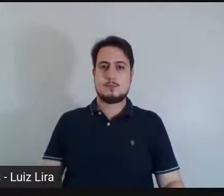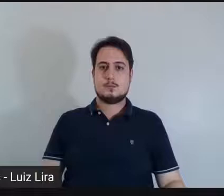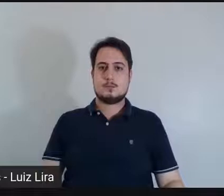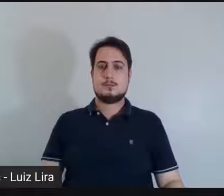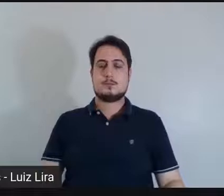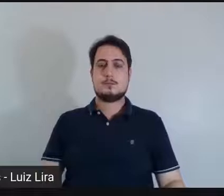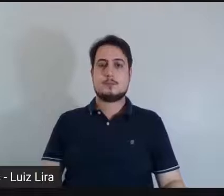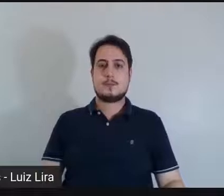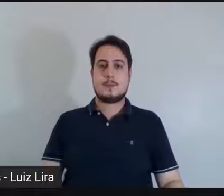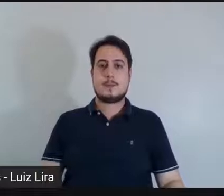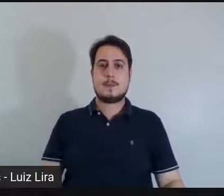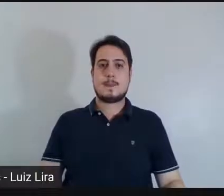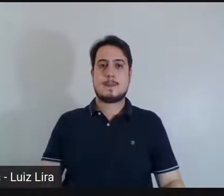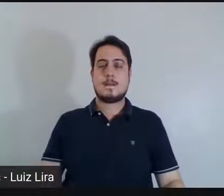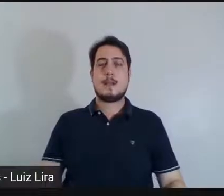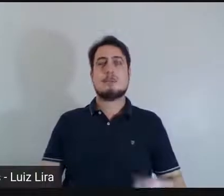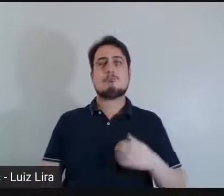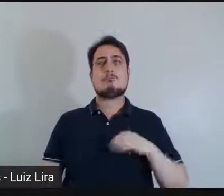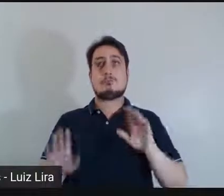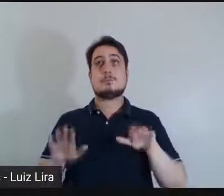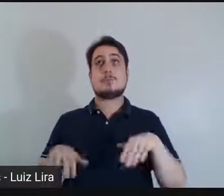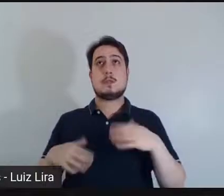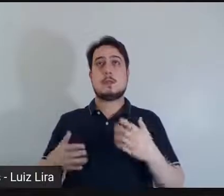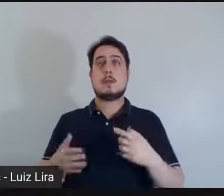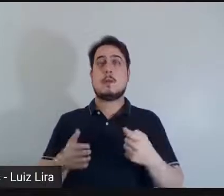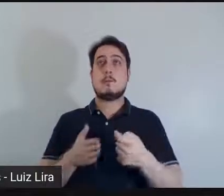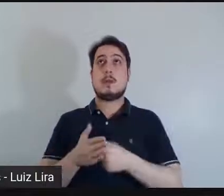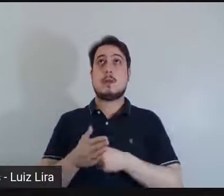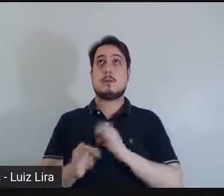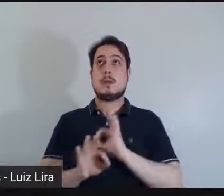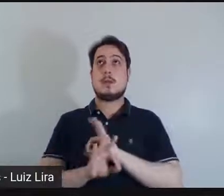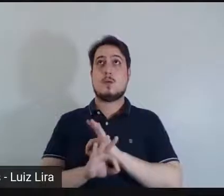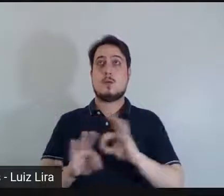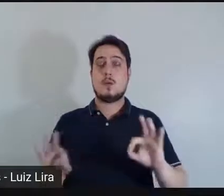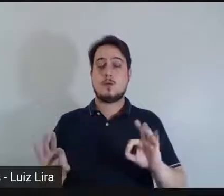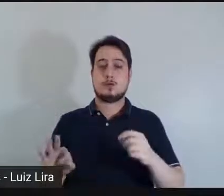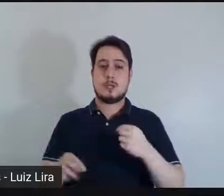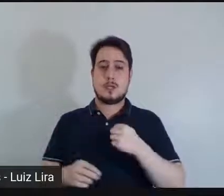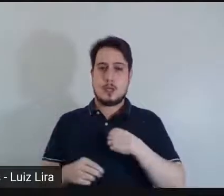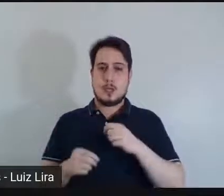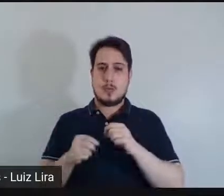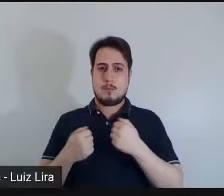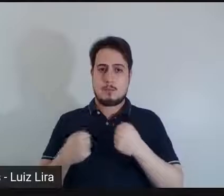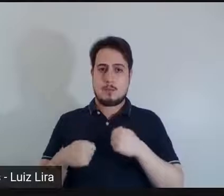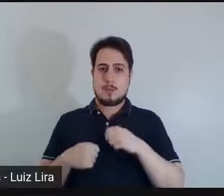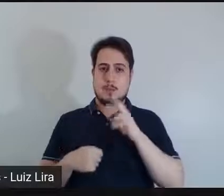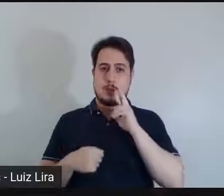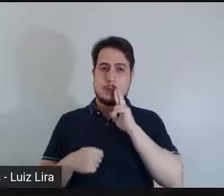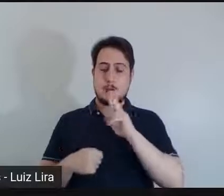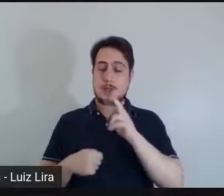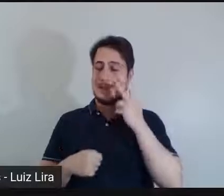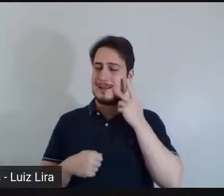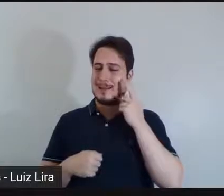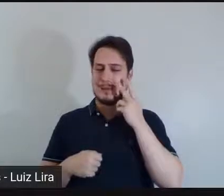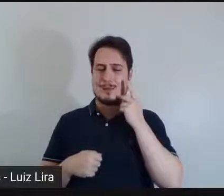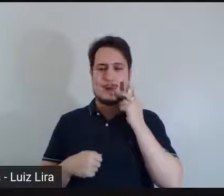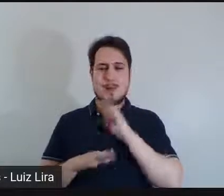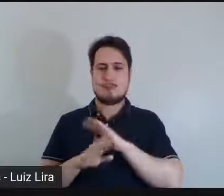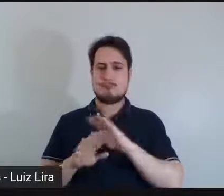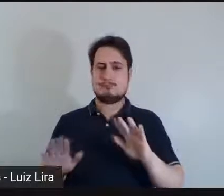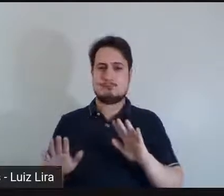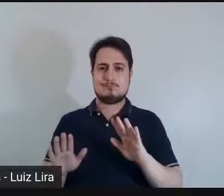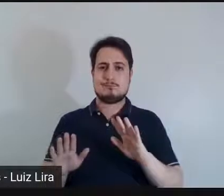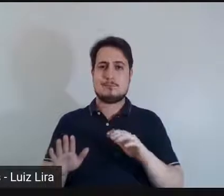Então, Daniel, essa pergunta ela é excelente e eu vou respondê-la com maior naturalidade. E, assim,